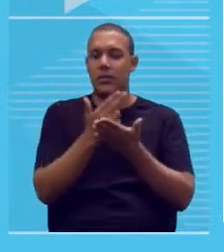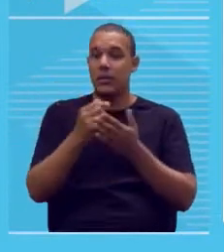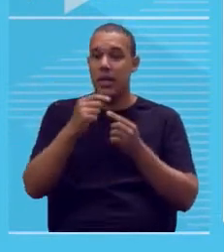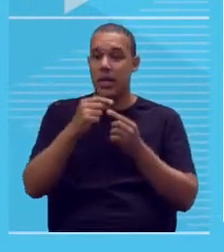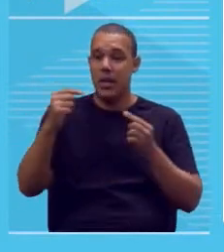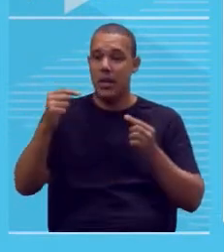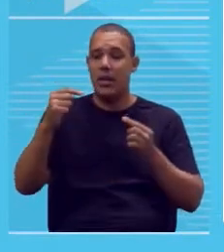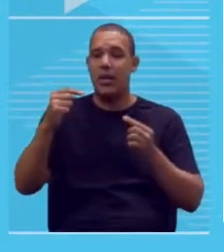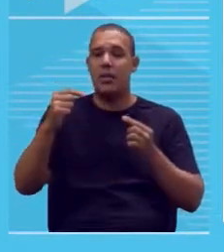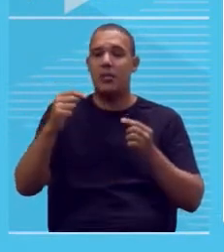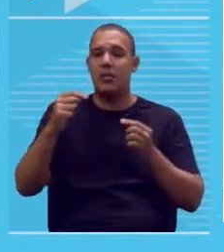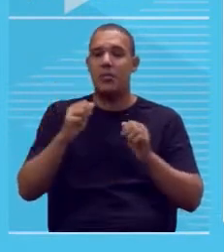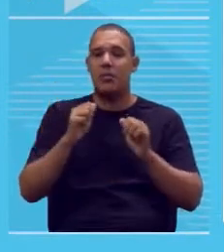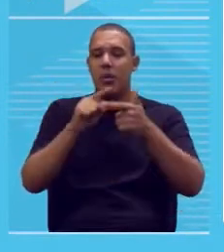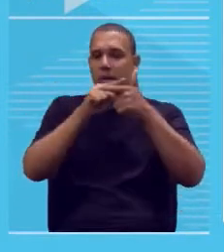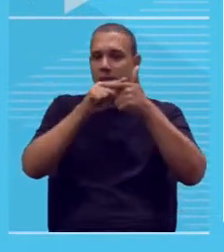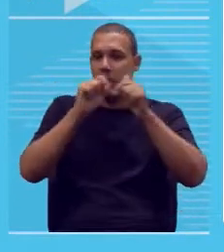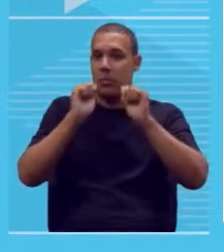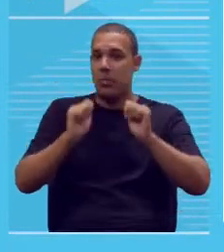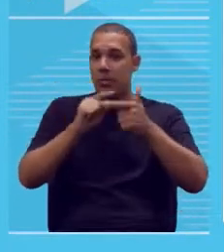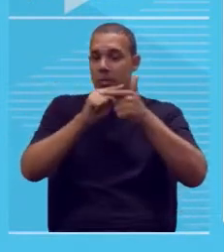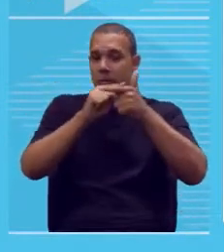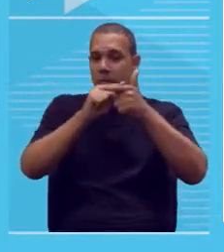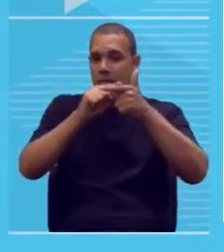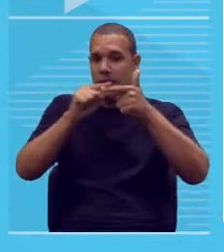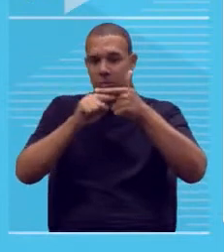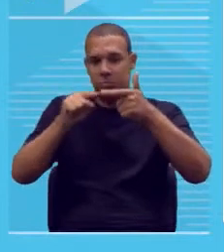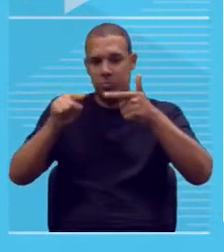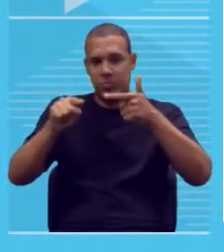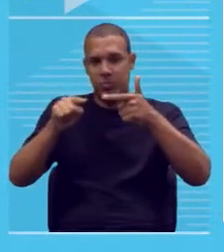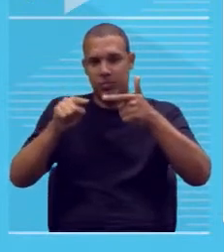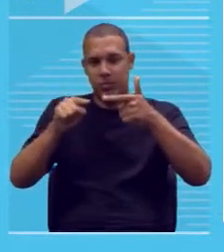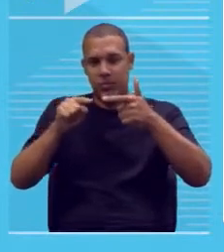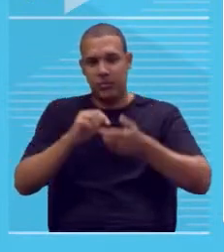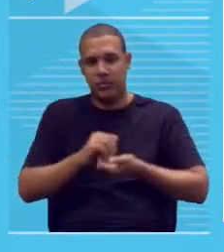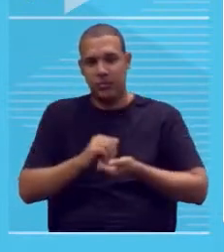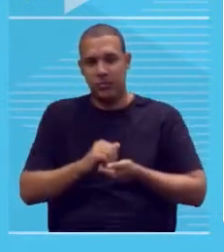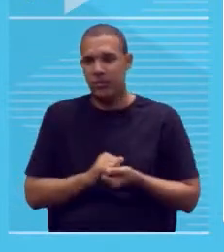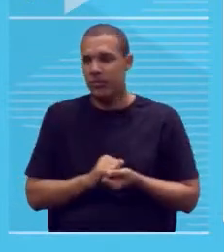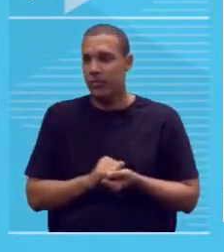na forma de fração. Se eu quiser deixar, professor,